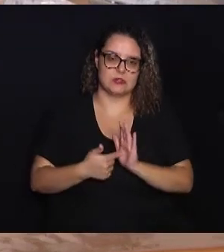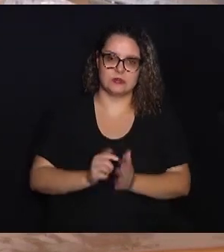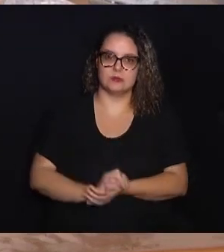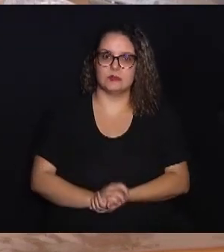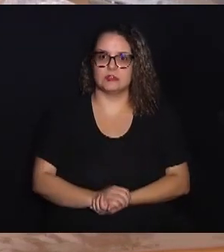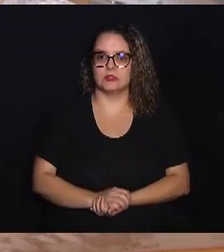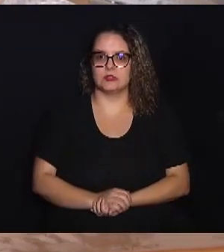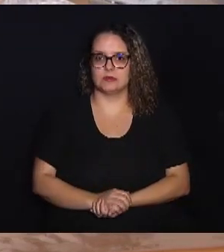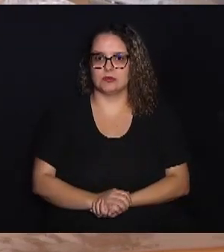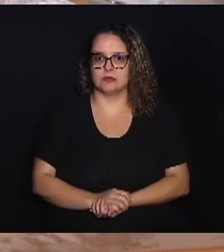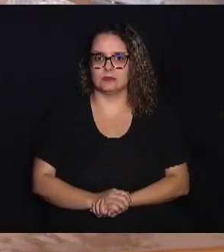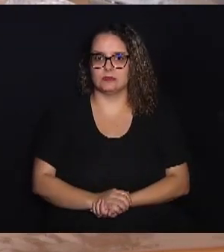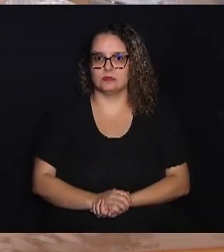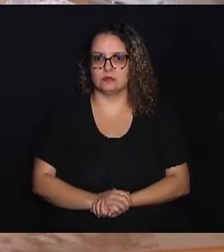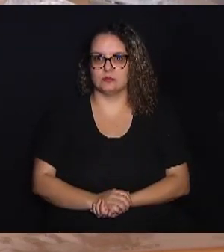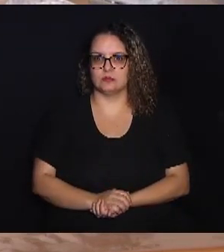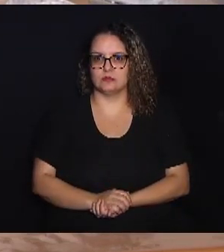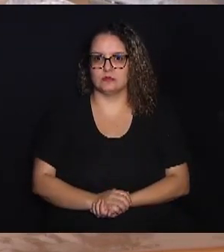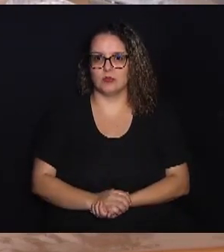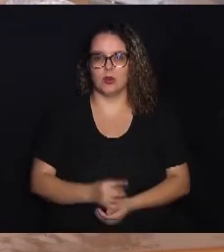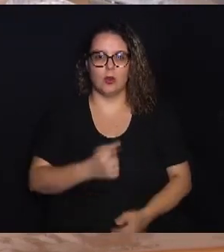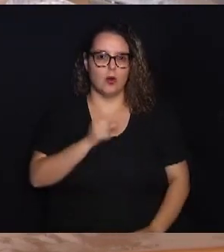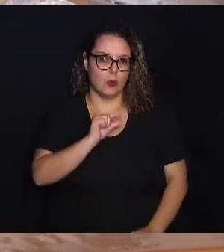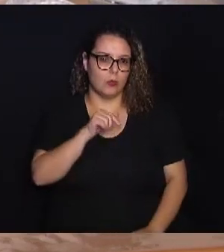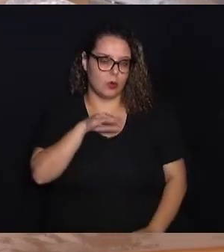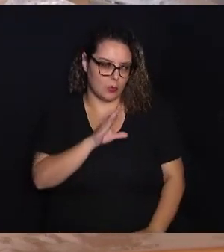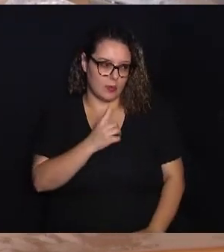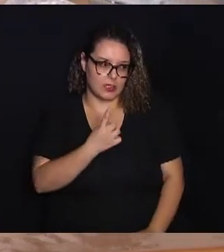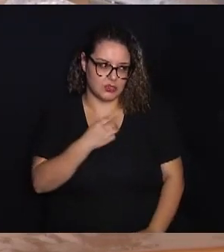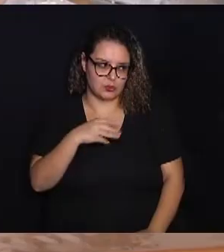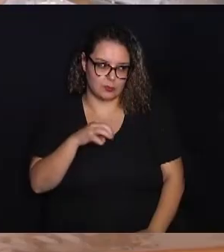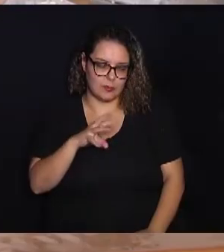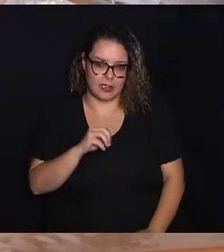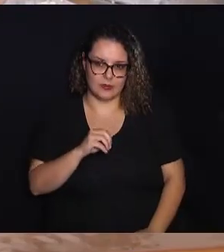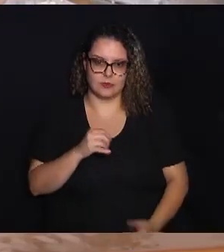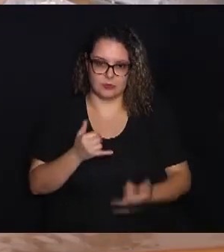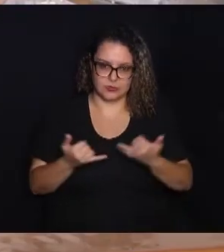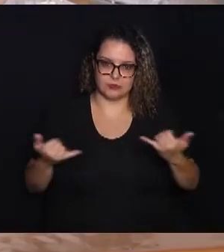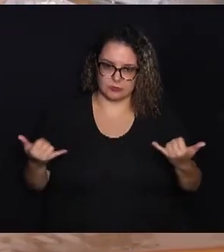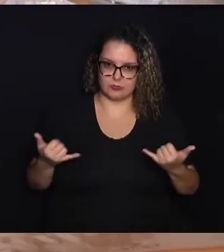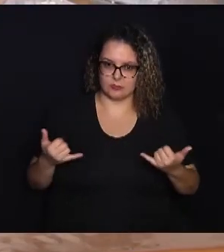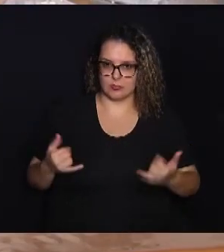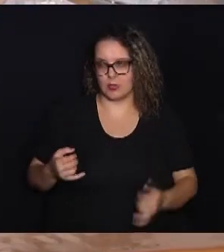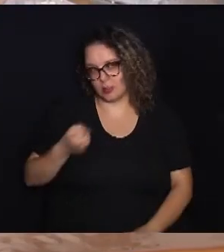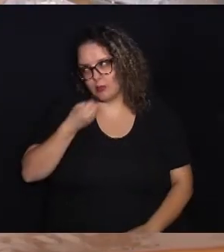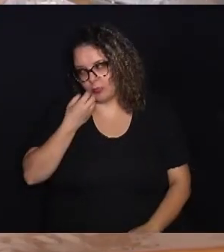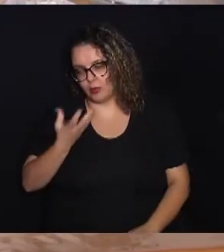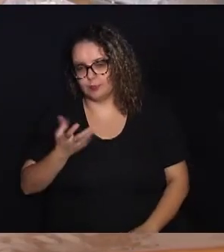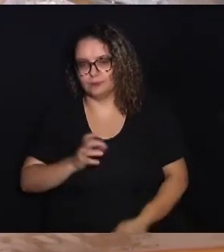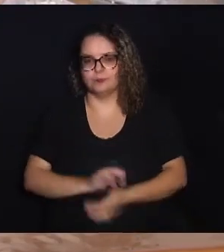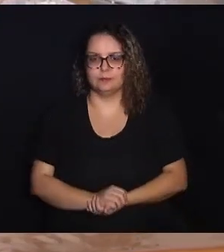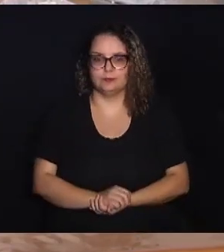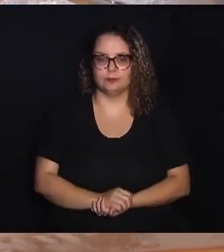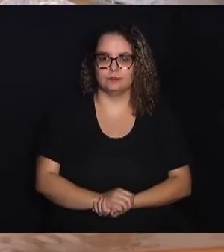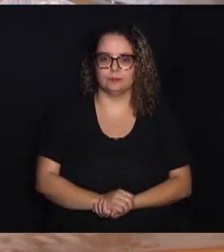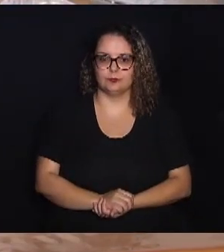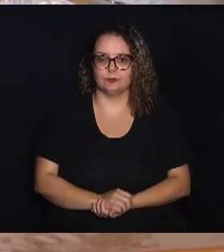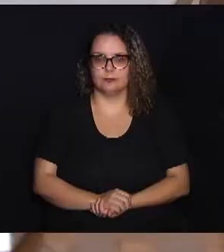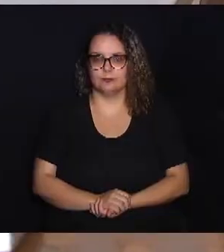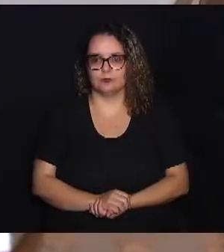uma peça pesada pelo formato, e não é muito leve. Super levinho. Agora é a